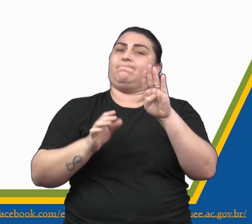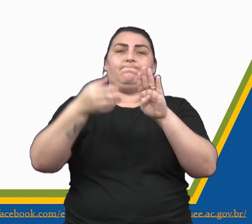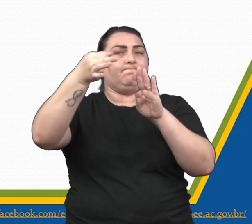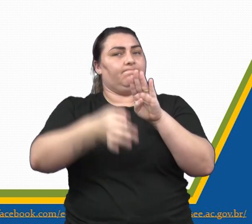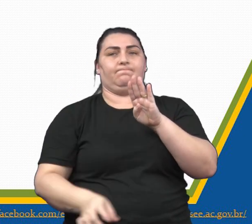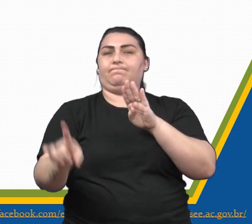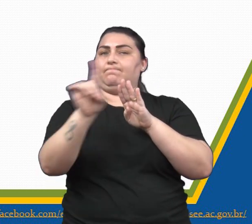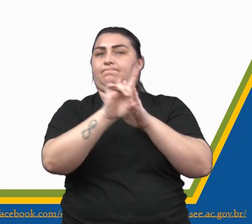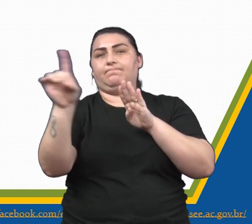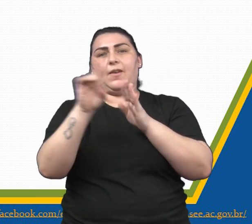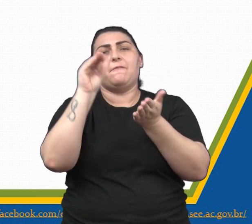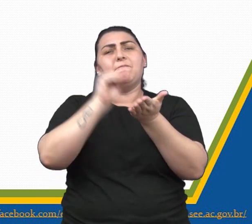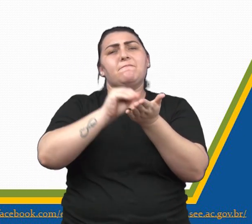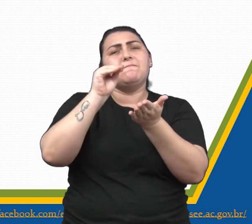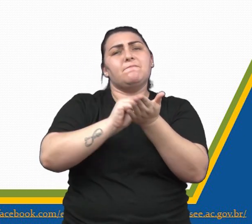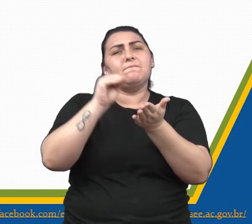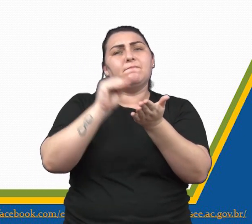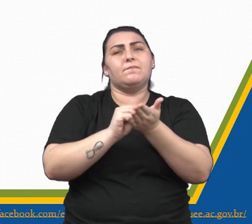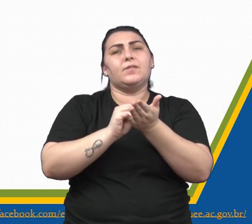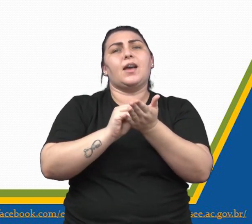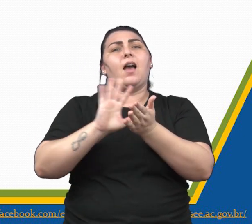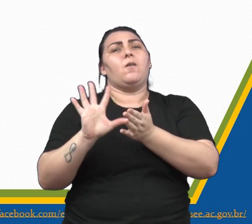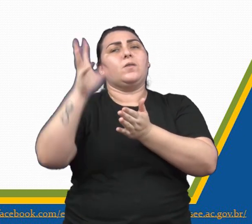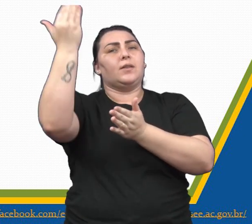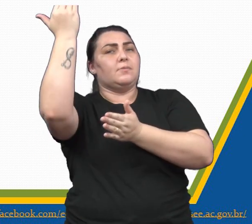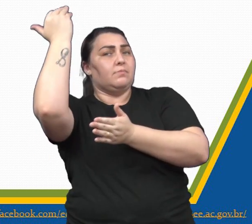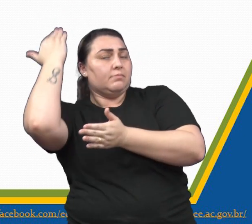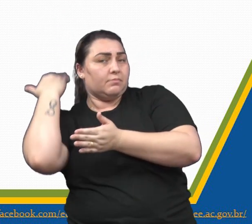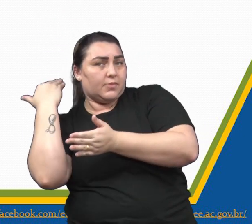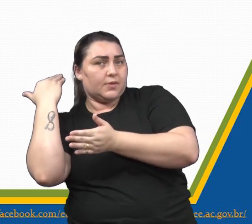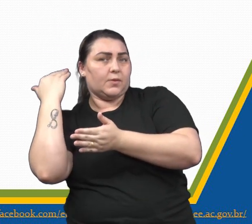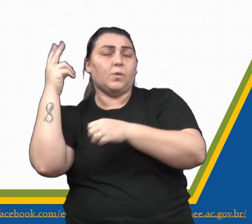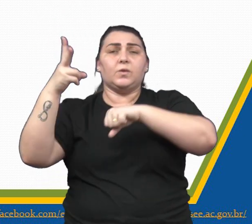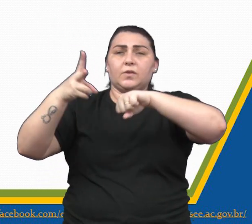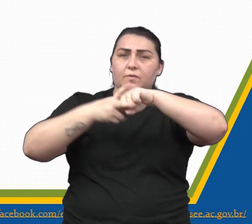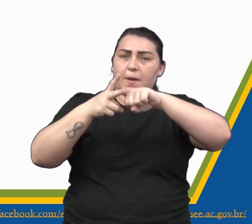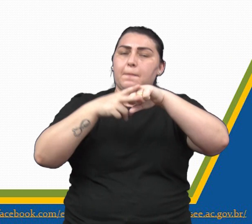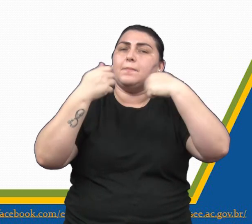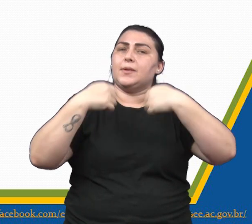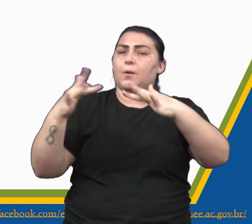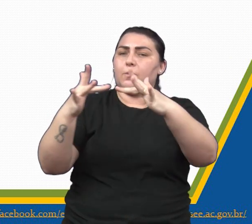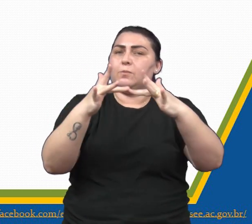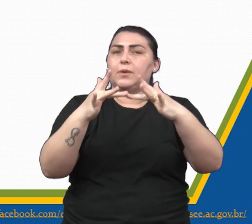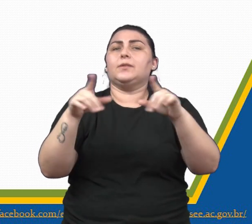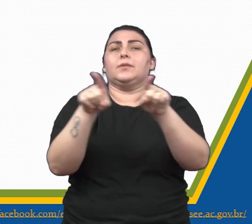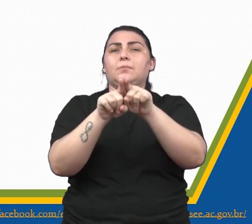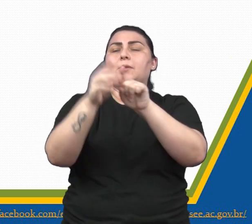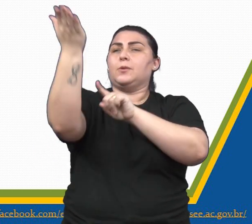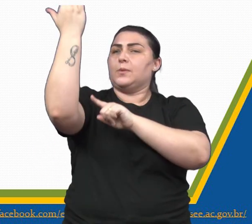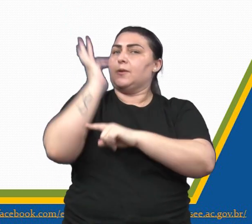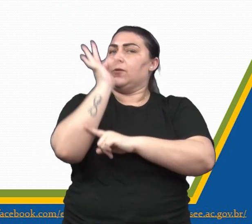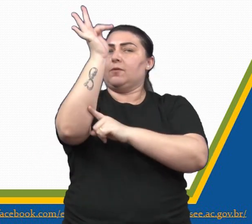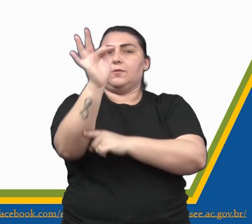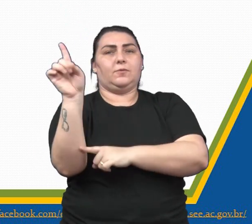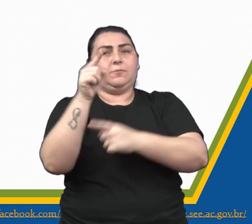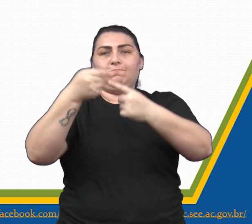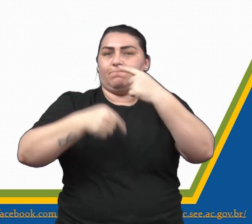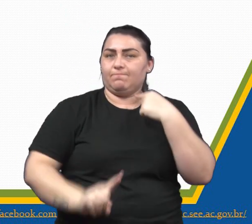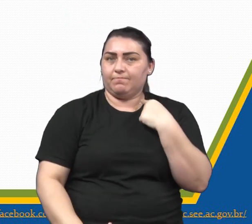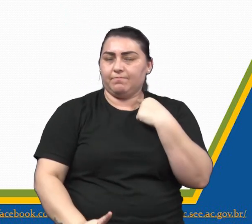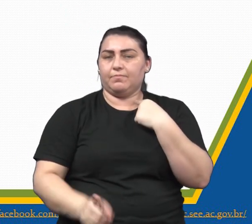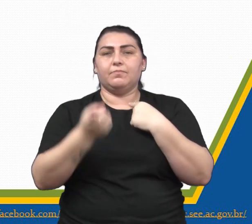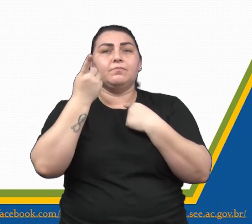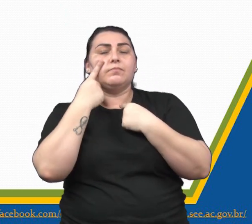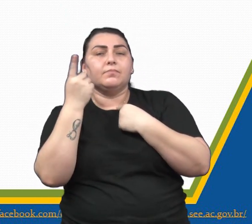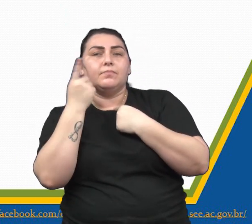incorreta, pois se o relato pessoal narra acontecimentos passados, os verbos devem estar no passado e não no futuro.